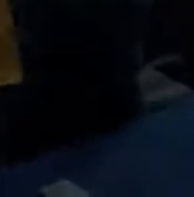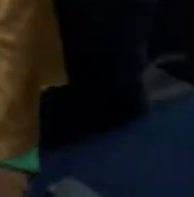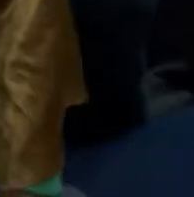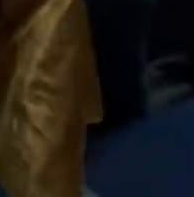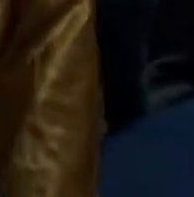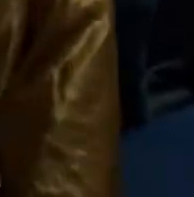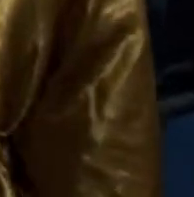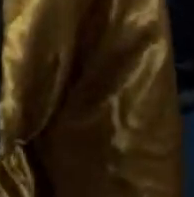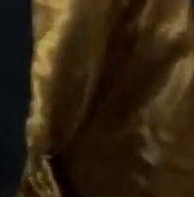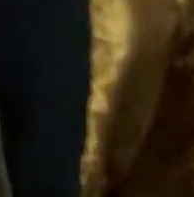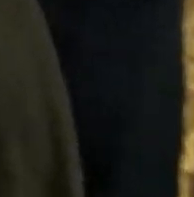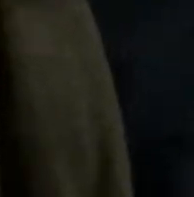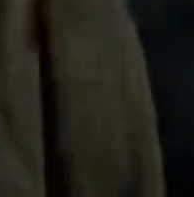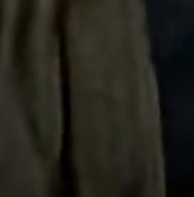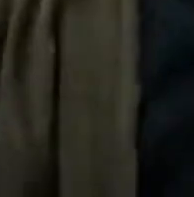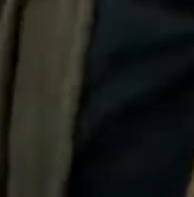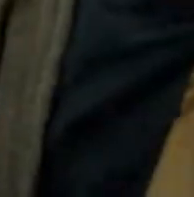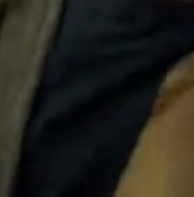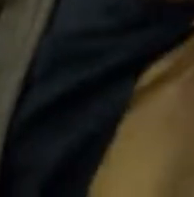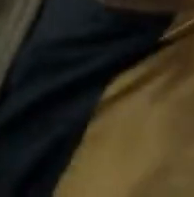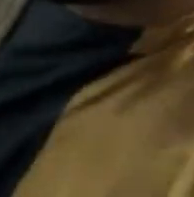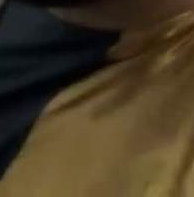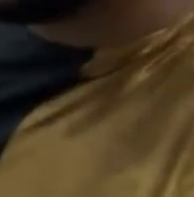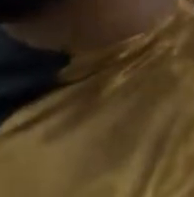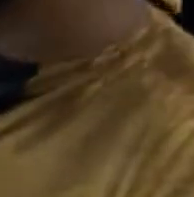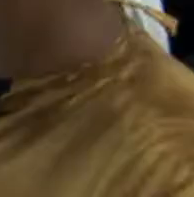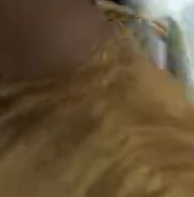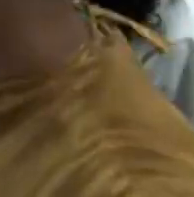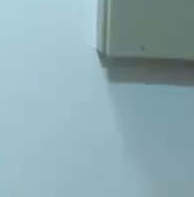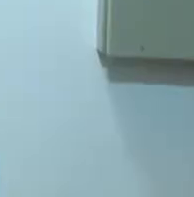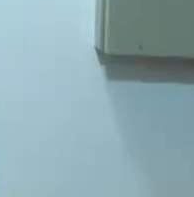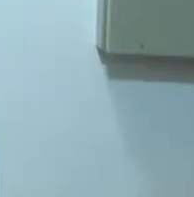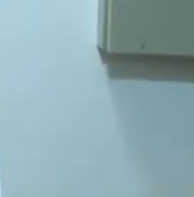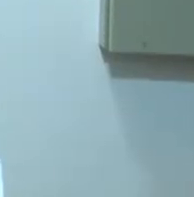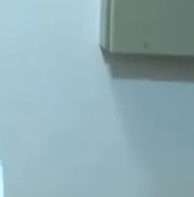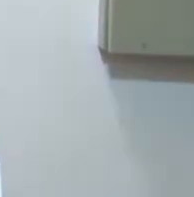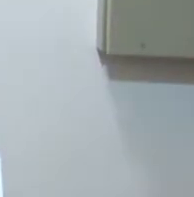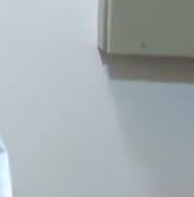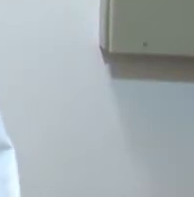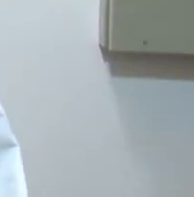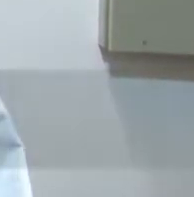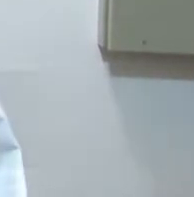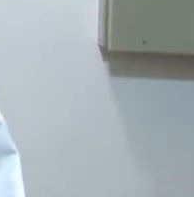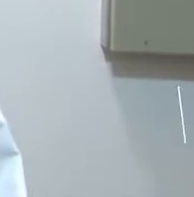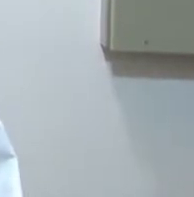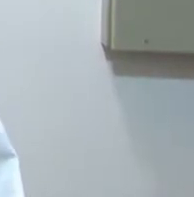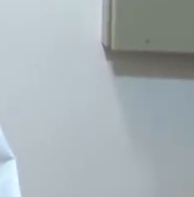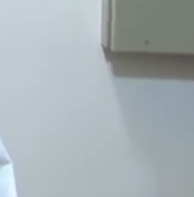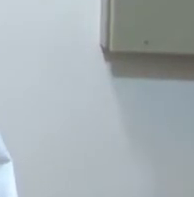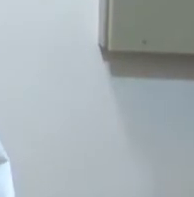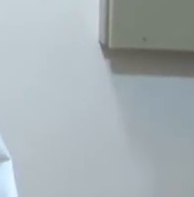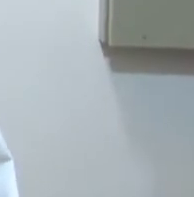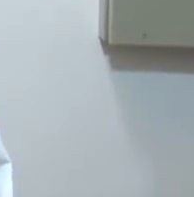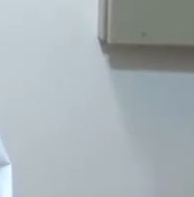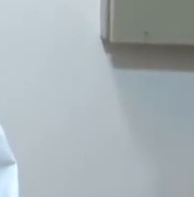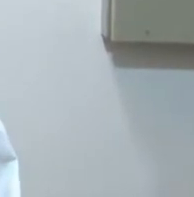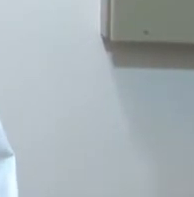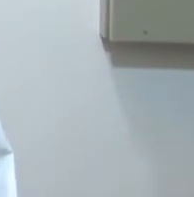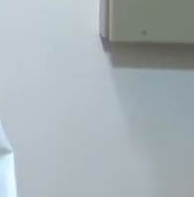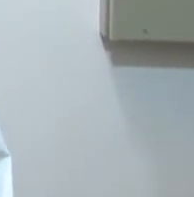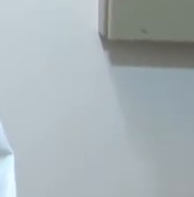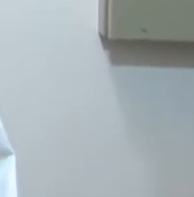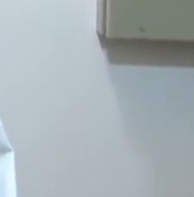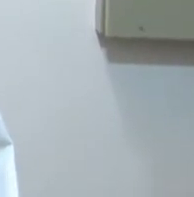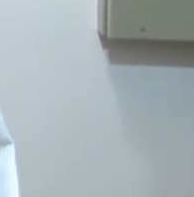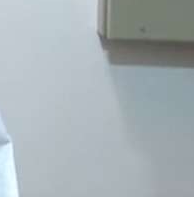de Guaiúba, uma das marcas registradas do município. É um prazer estar aqui trazendo a nossa cultura, que